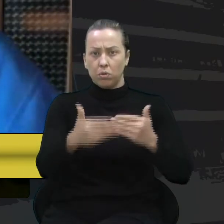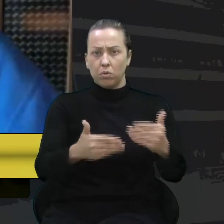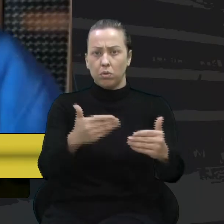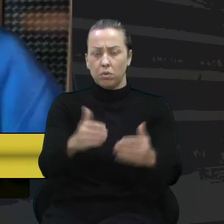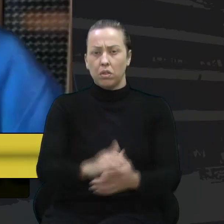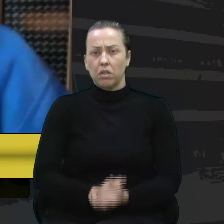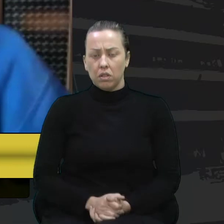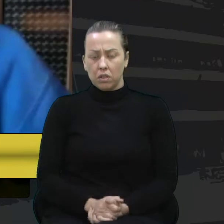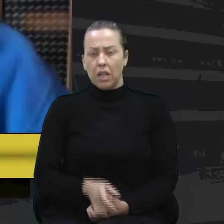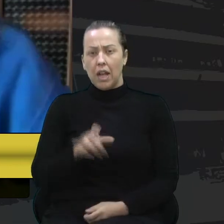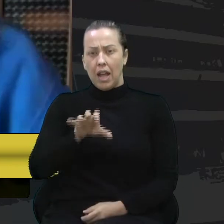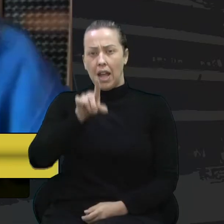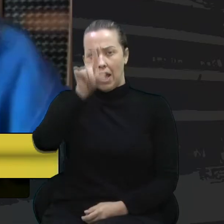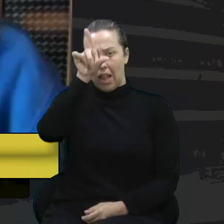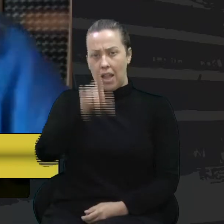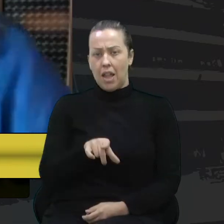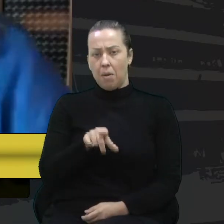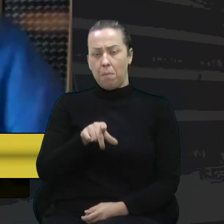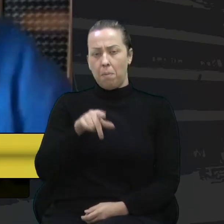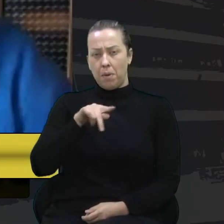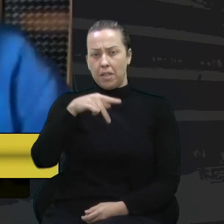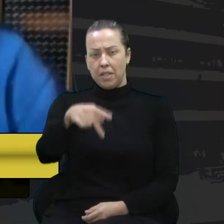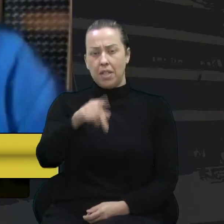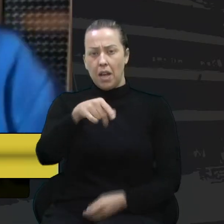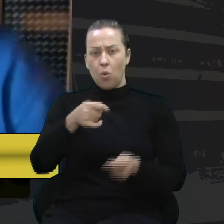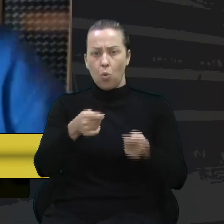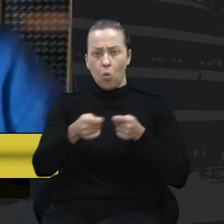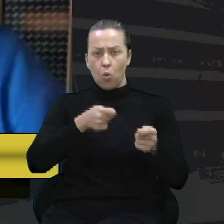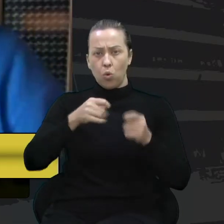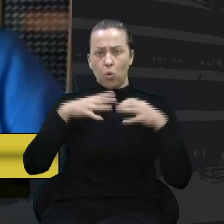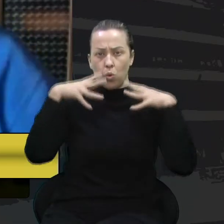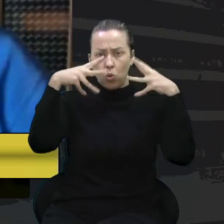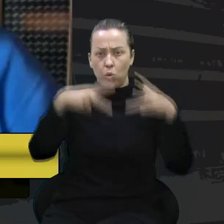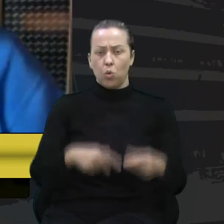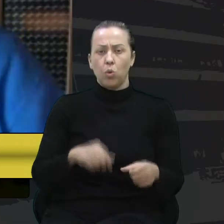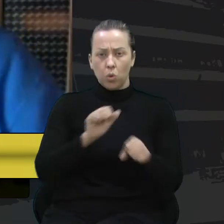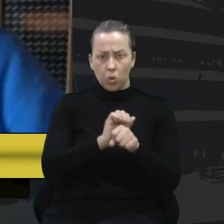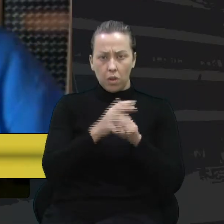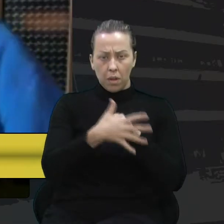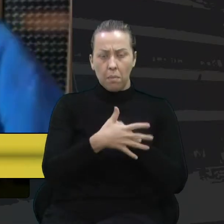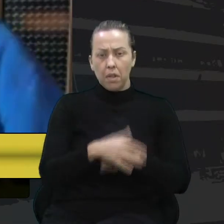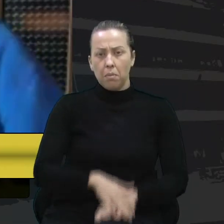ele é quem estava controlando toda a questão da pandemia, ou